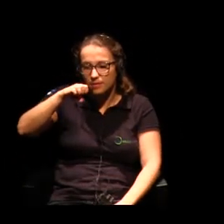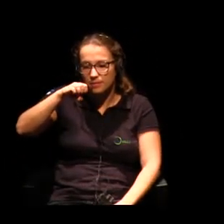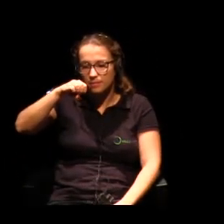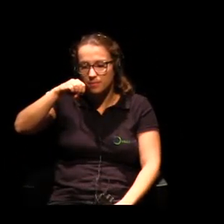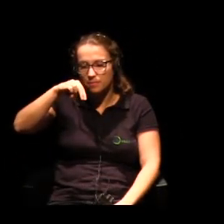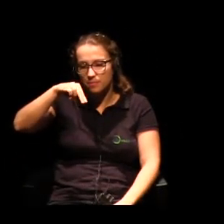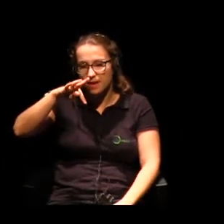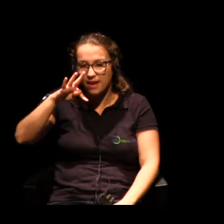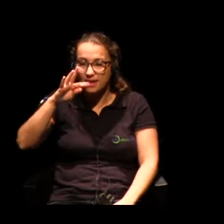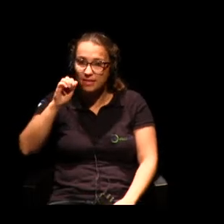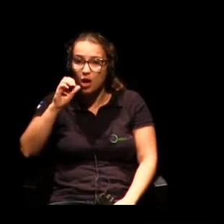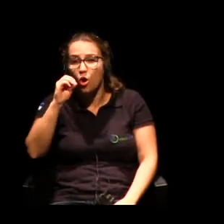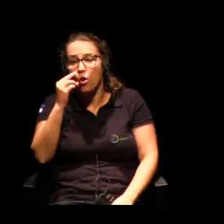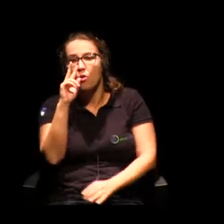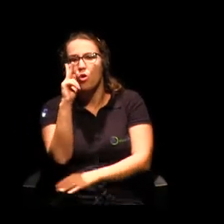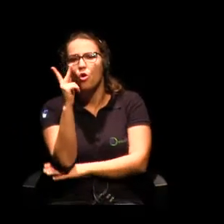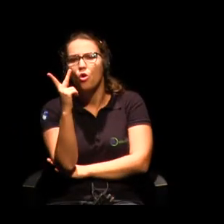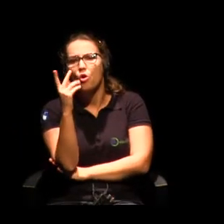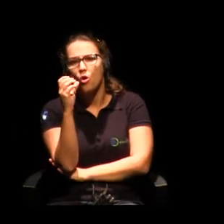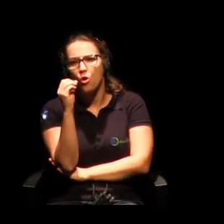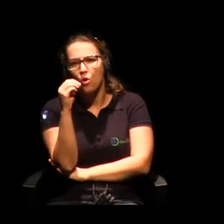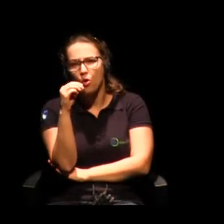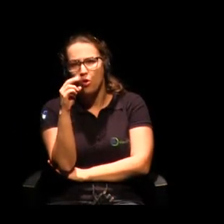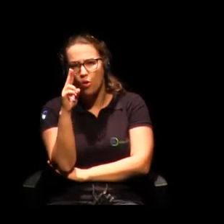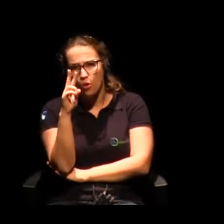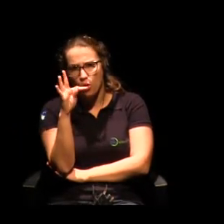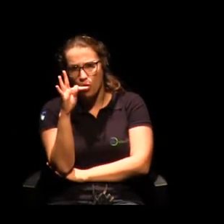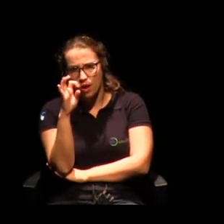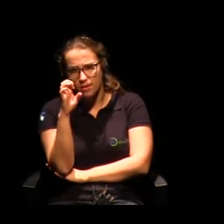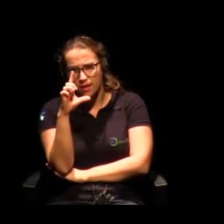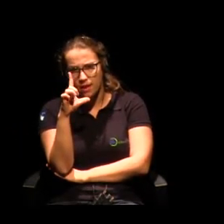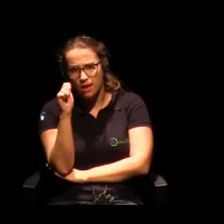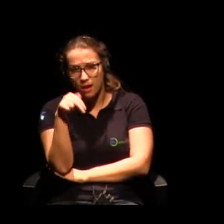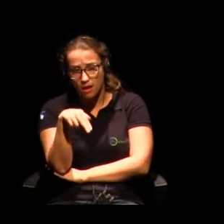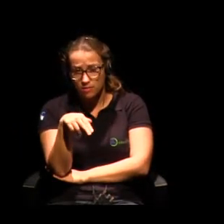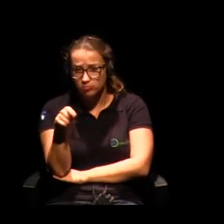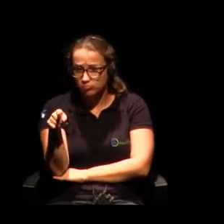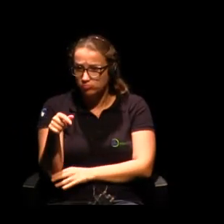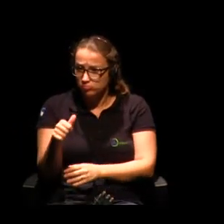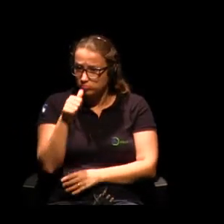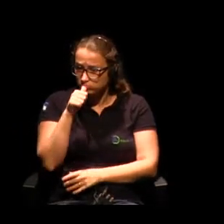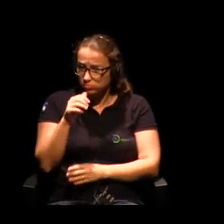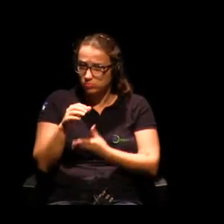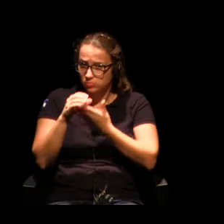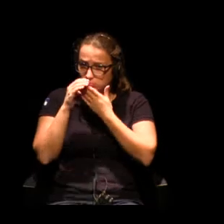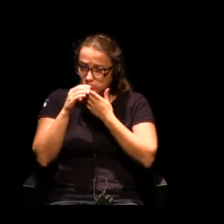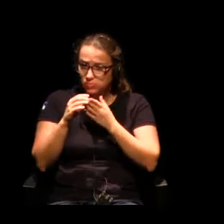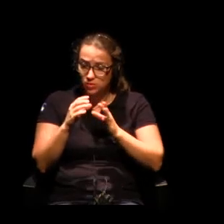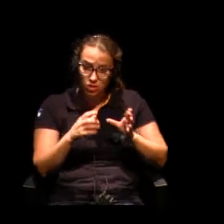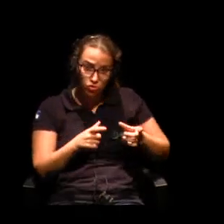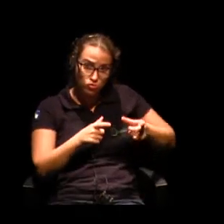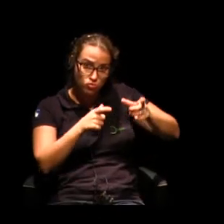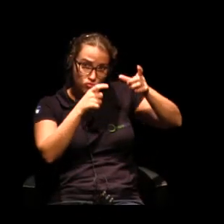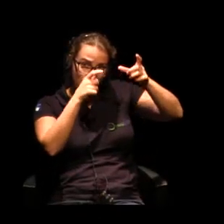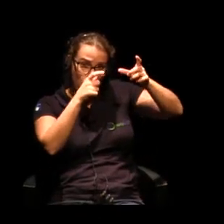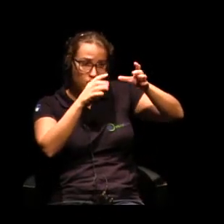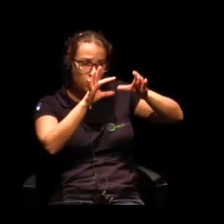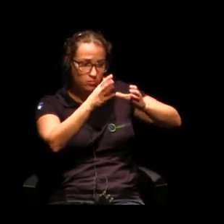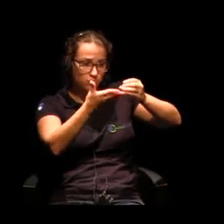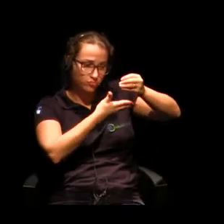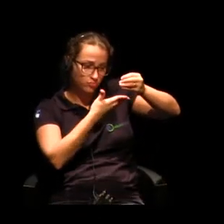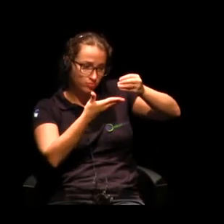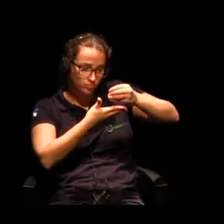mercado para menta, ou melhor, hortelã, e os donos de bares estavam usando